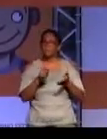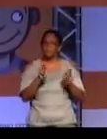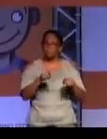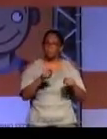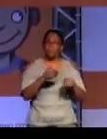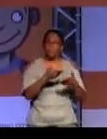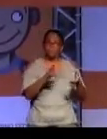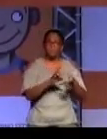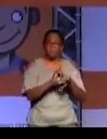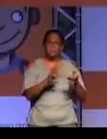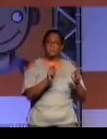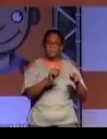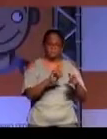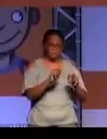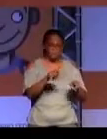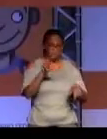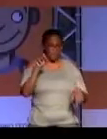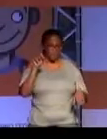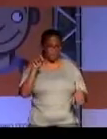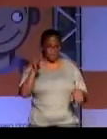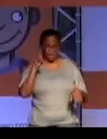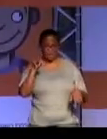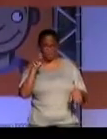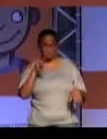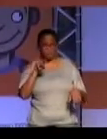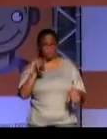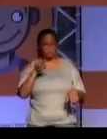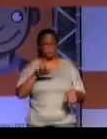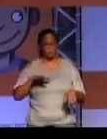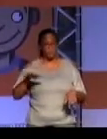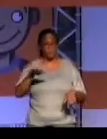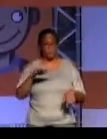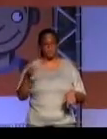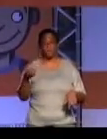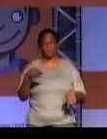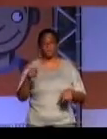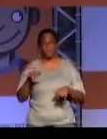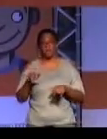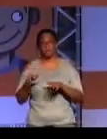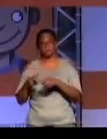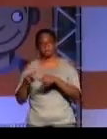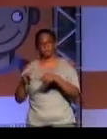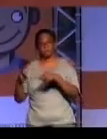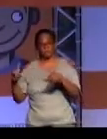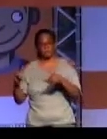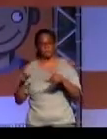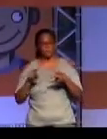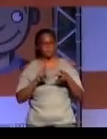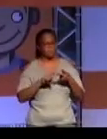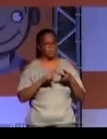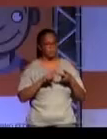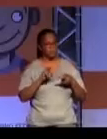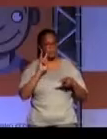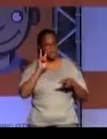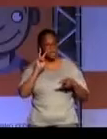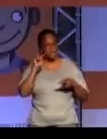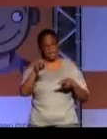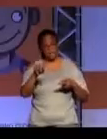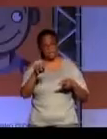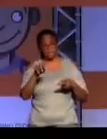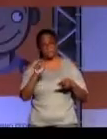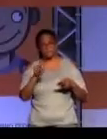aqui. Essa é azul aqui, é a nova área de expansão. E aqui nós podemos ver o